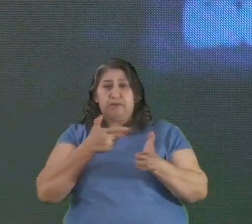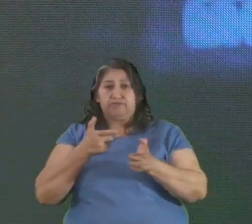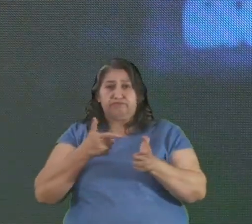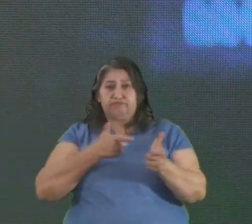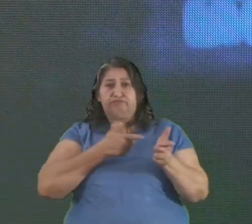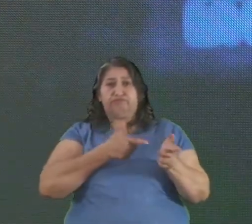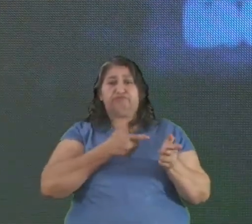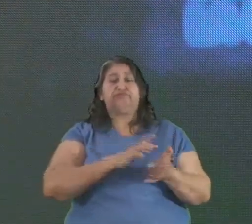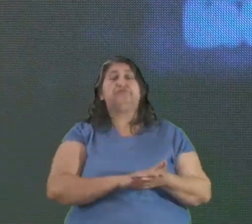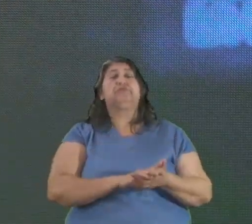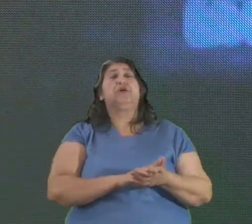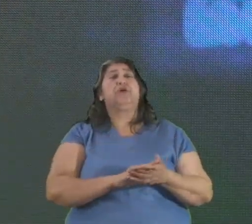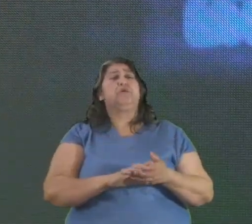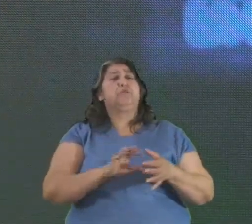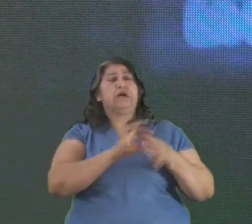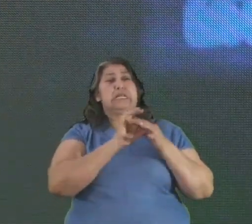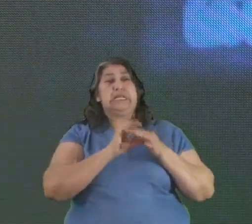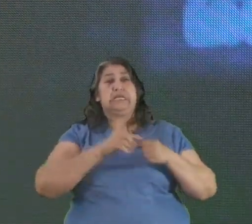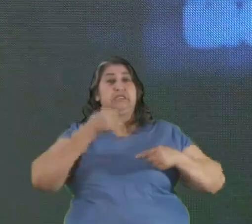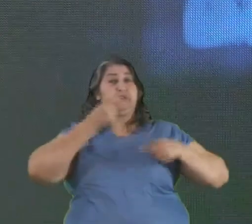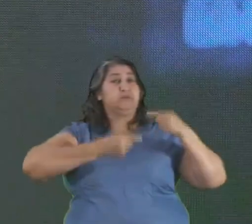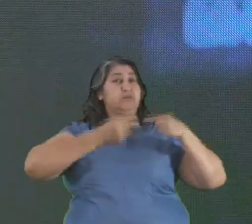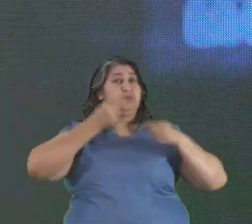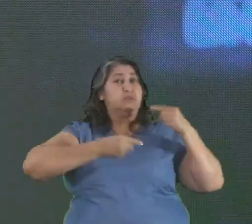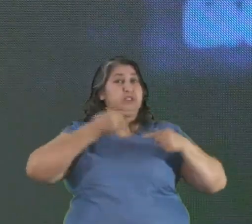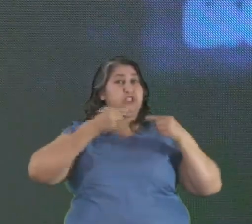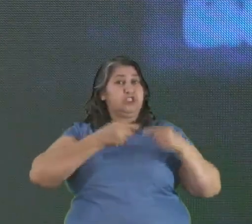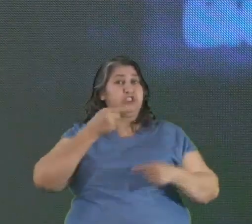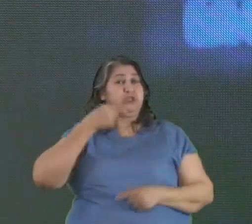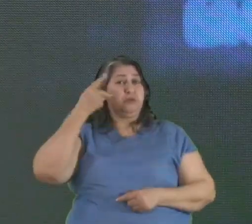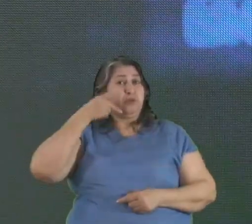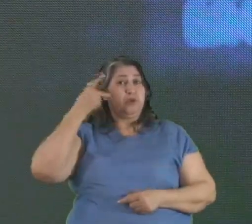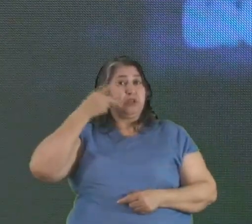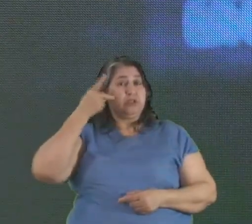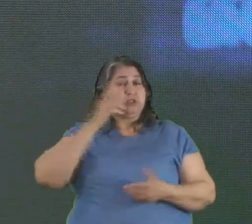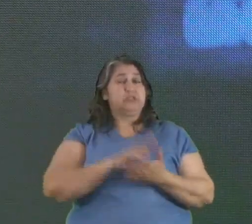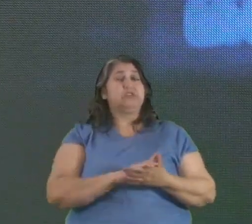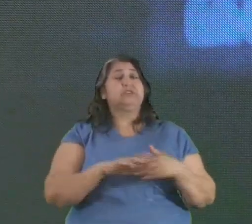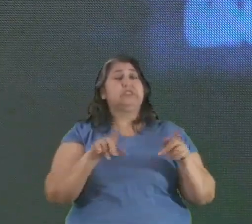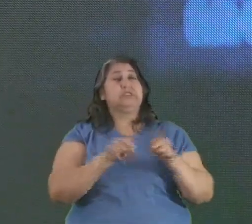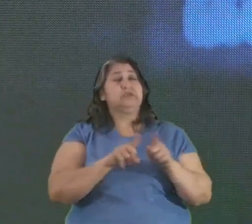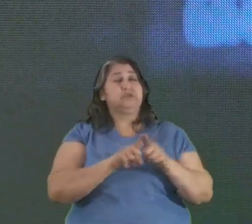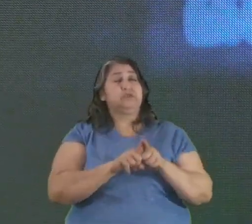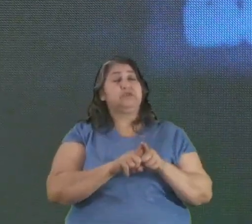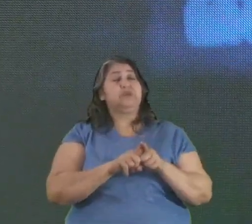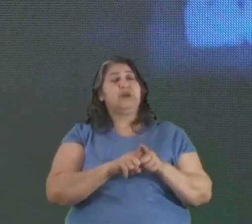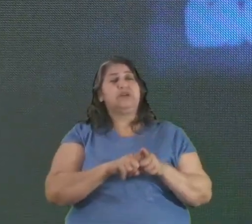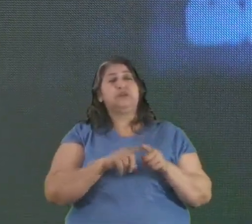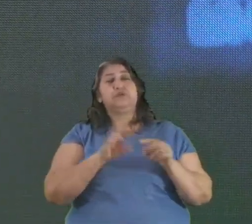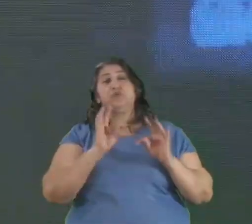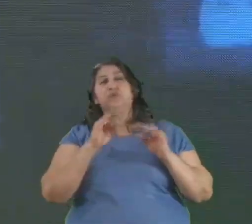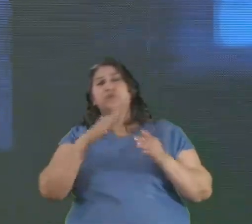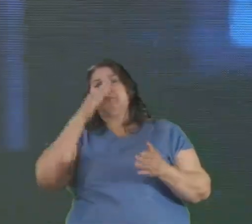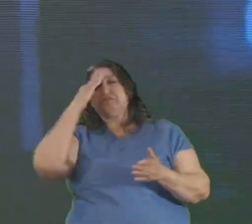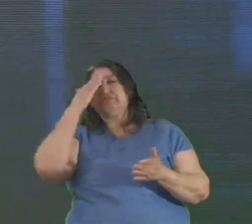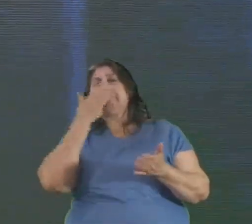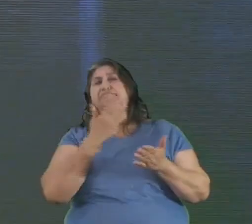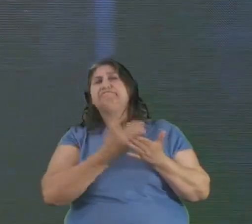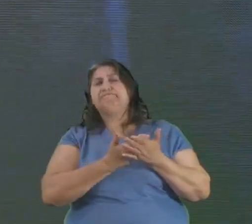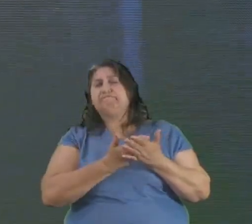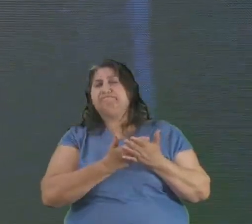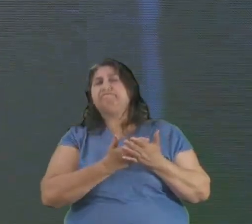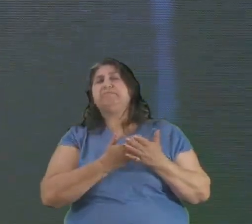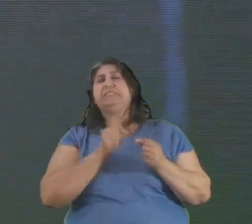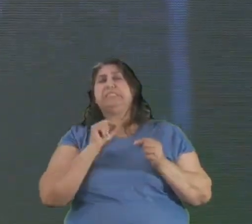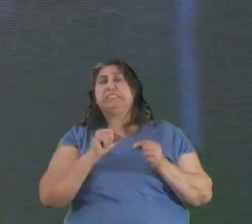econômica, uma aliança política com a Rússia. Então, tudo leva a crer, queridos, que nós